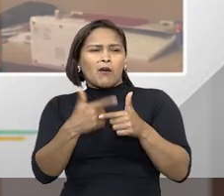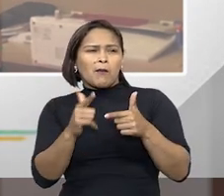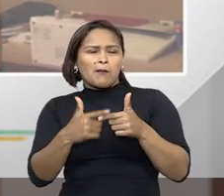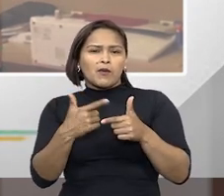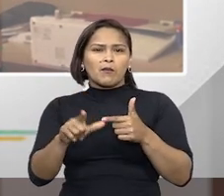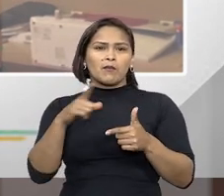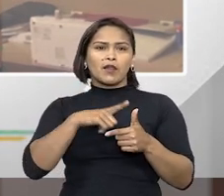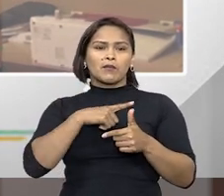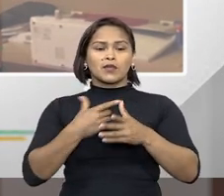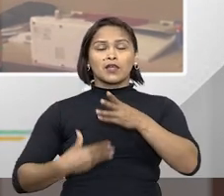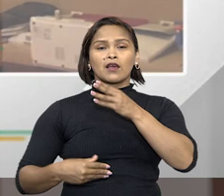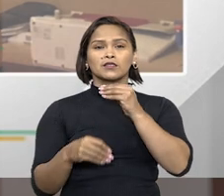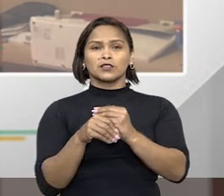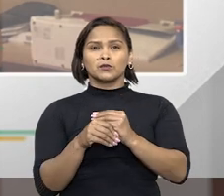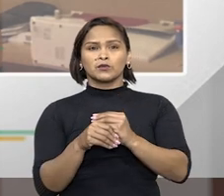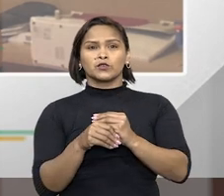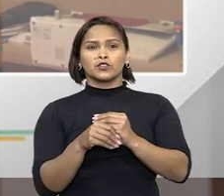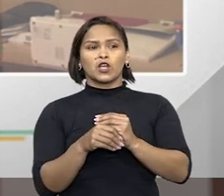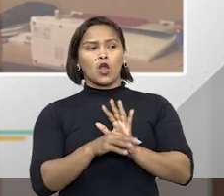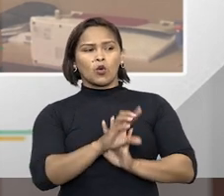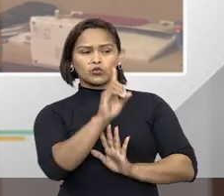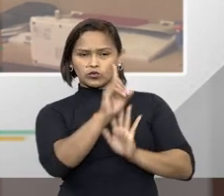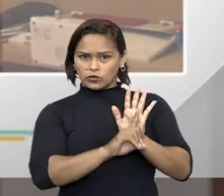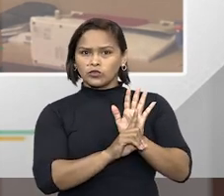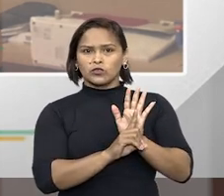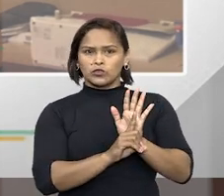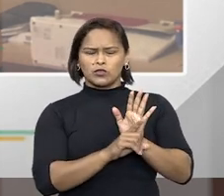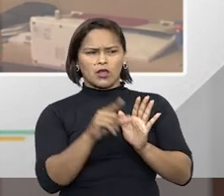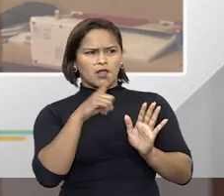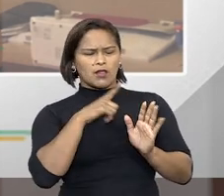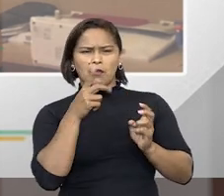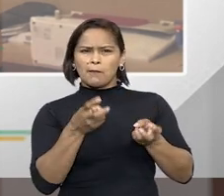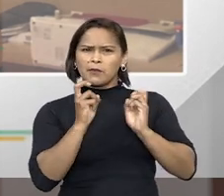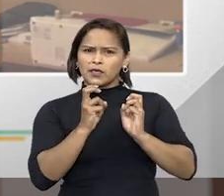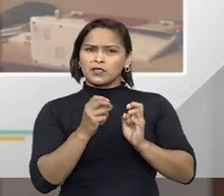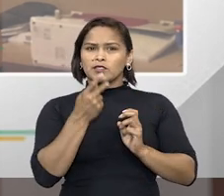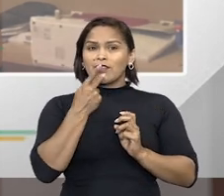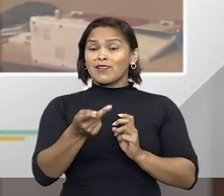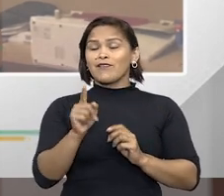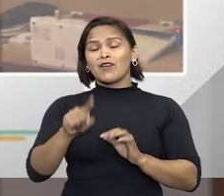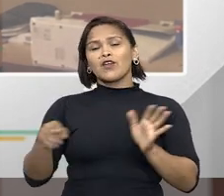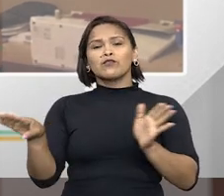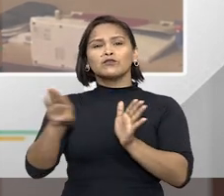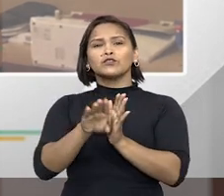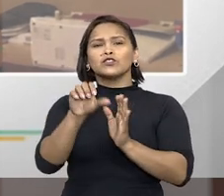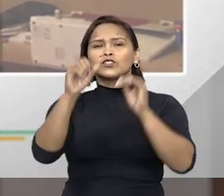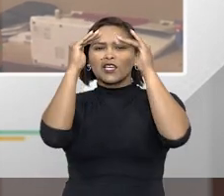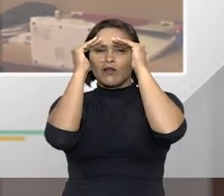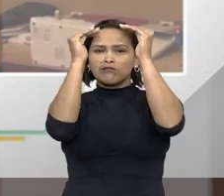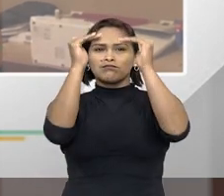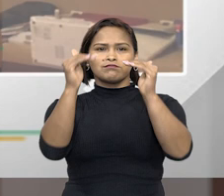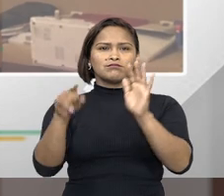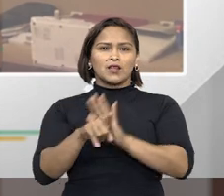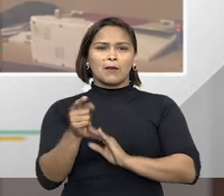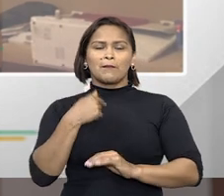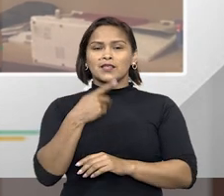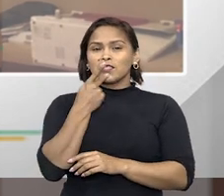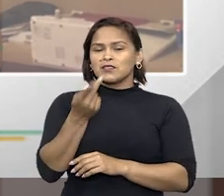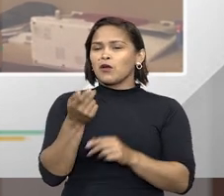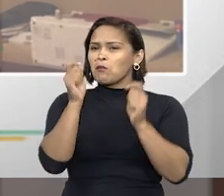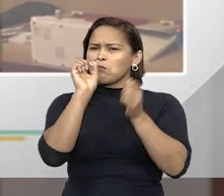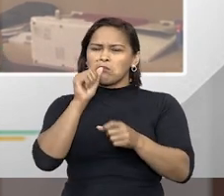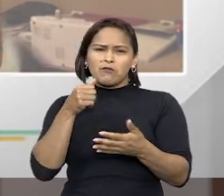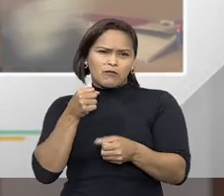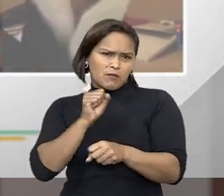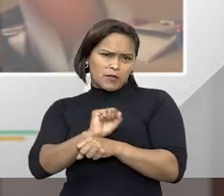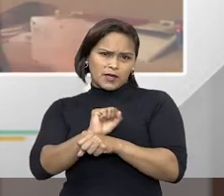se atribuía dona de um direito, então ela reagia dizendo assim, eu vou até o Supremo, mas eu não desisto. Então